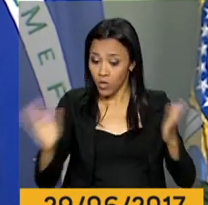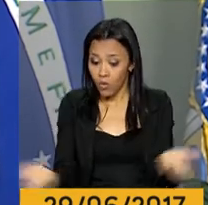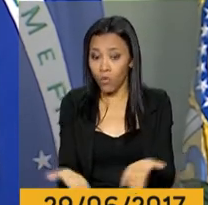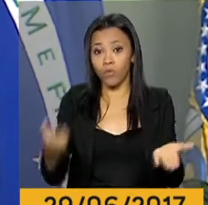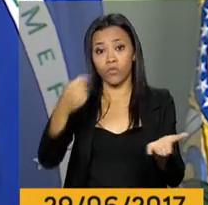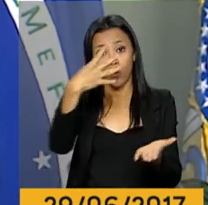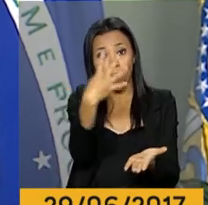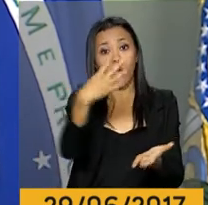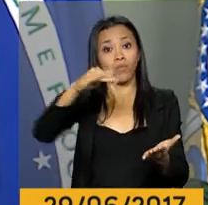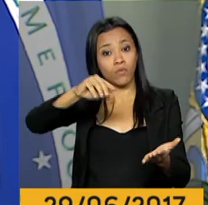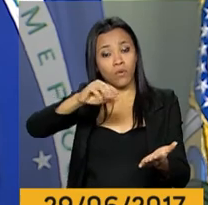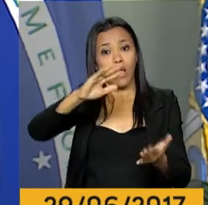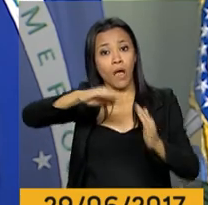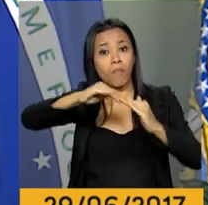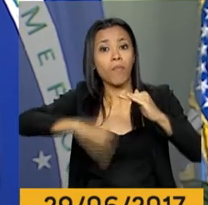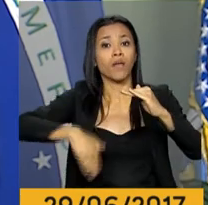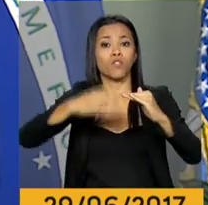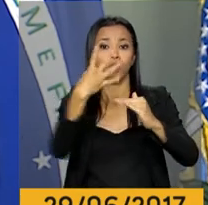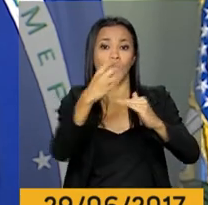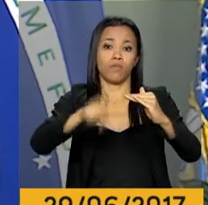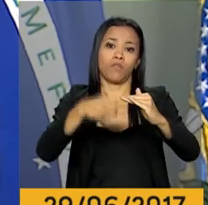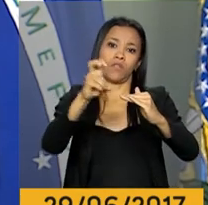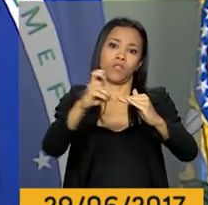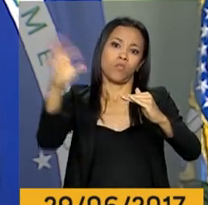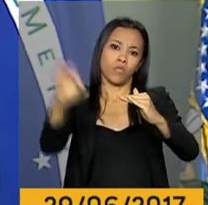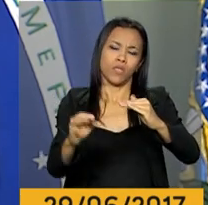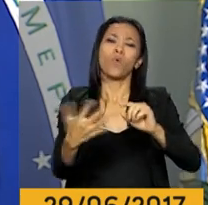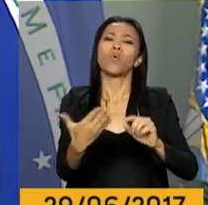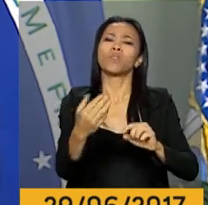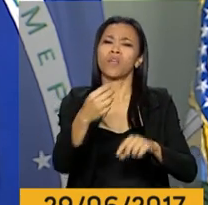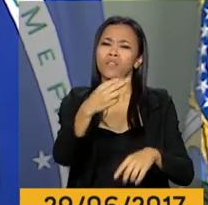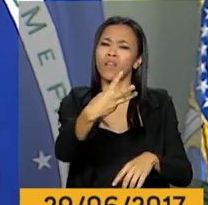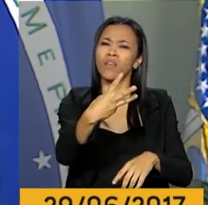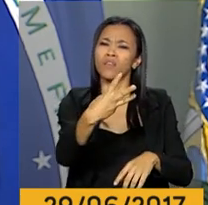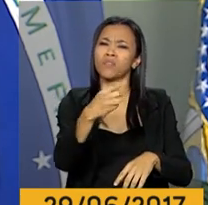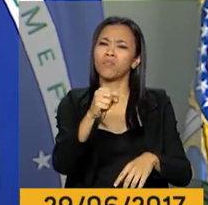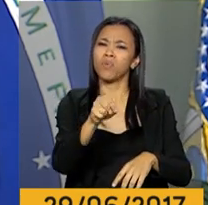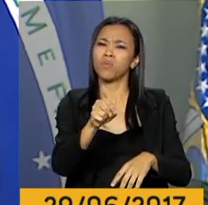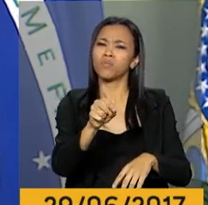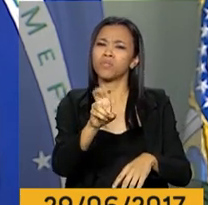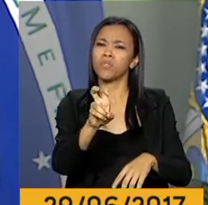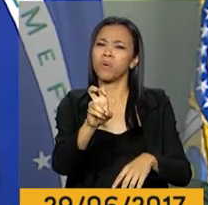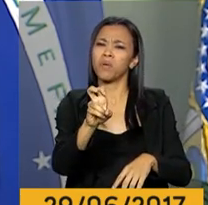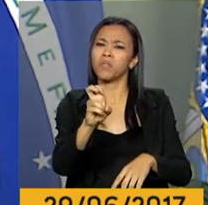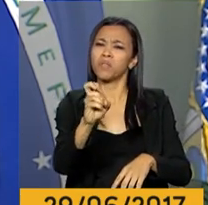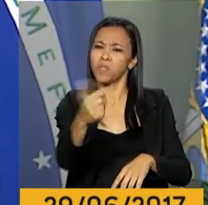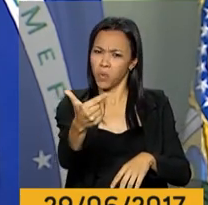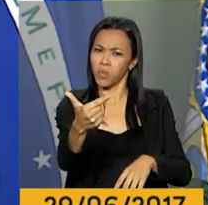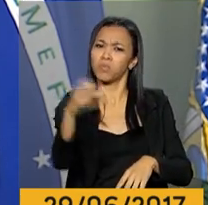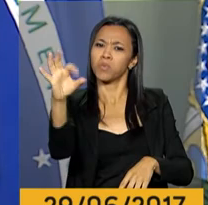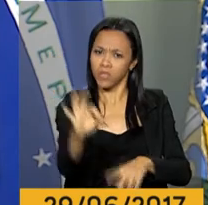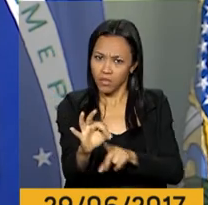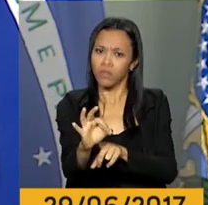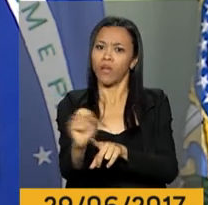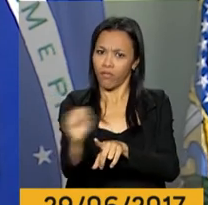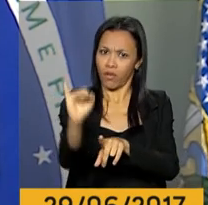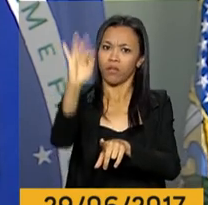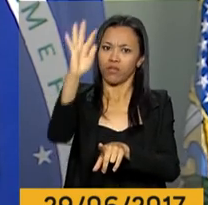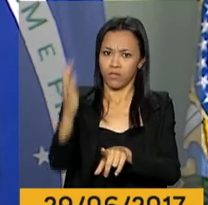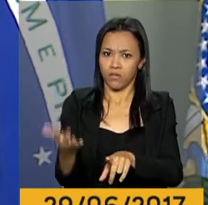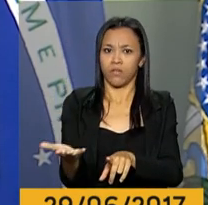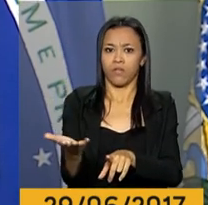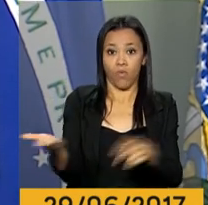dos 4% ou seja 3.52 2.52 por exemplo é a inflação